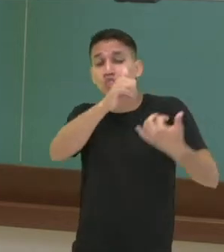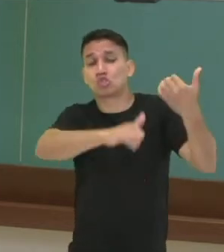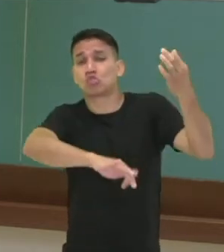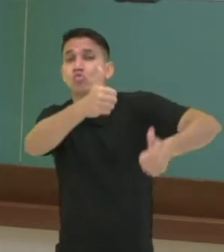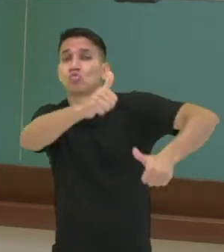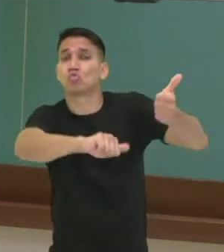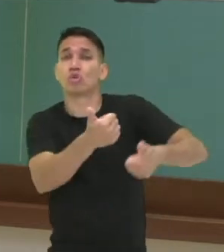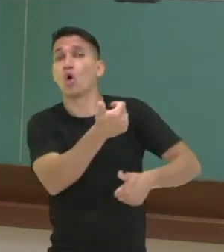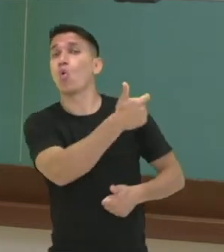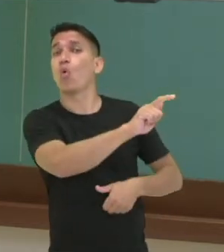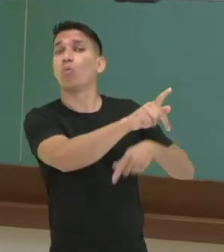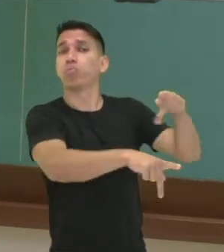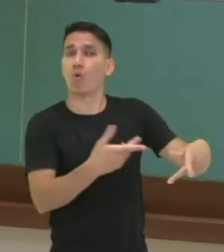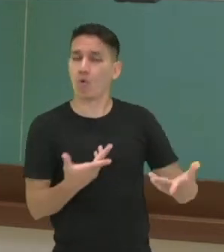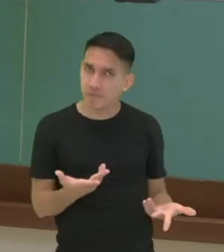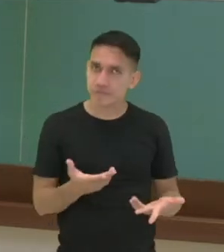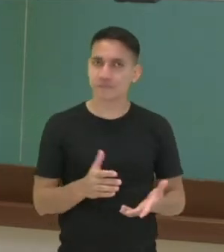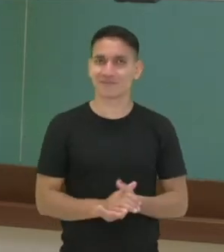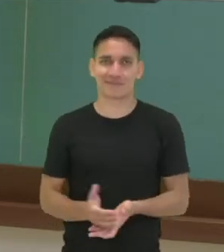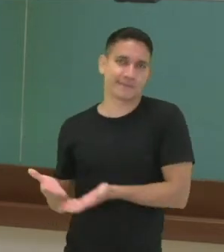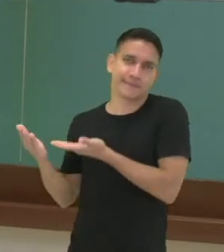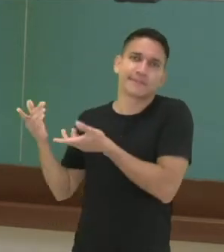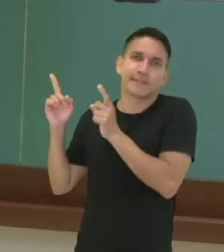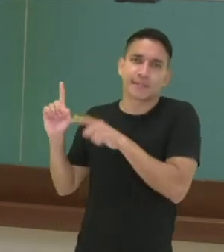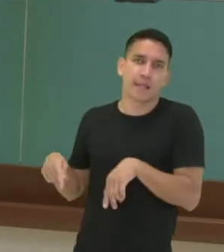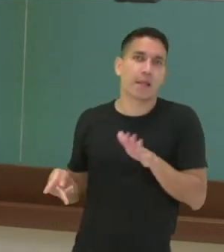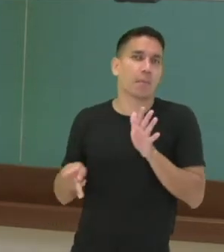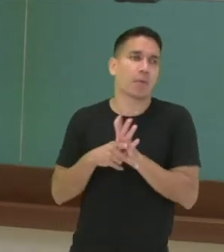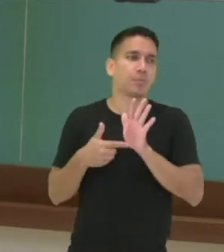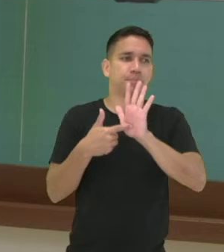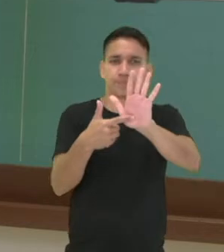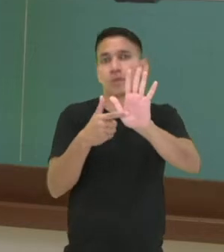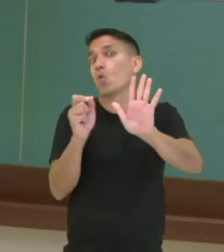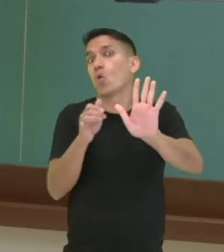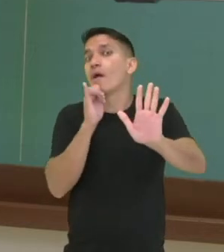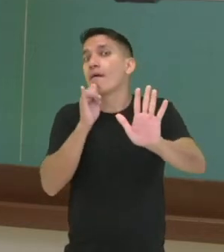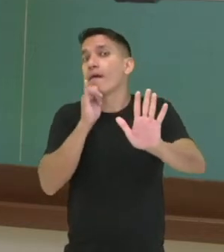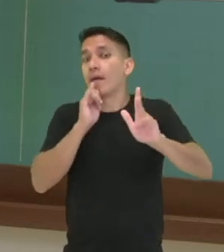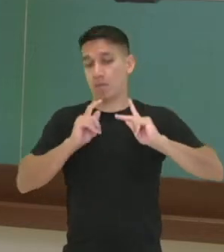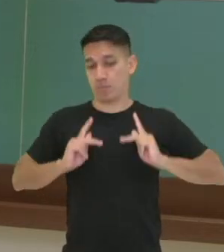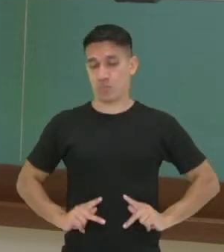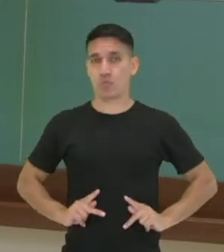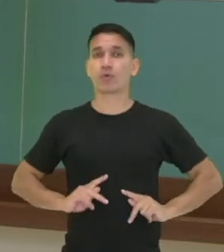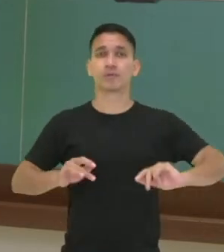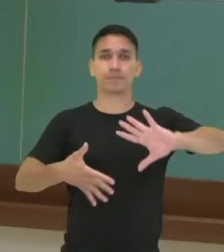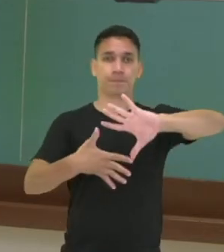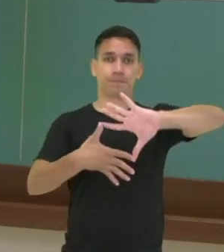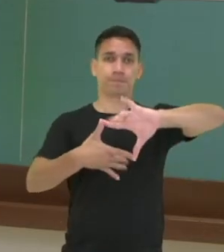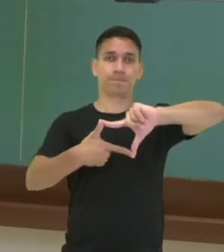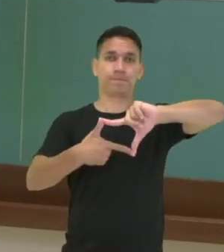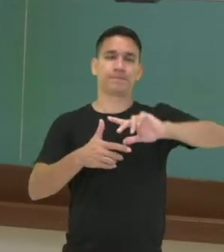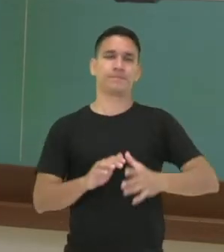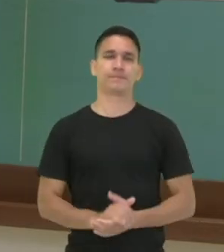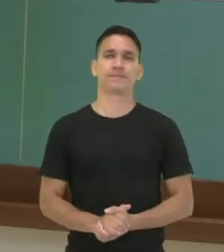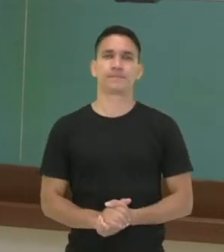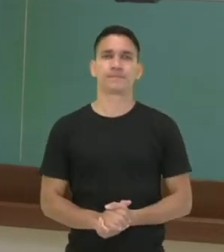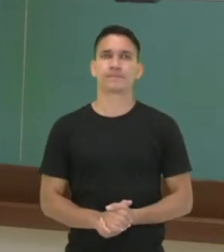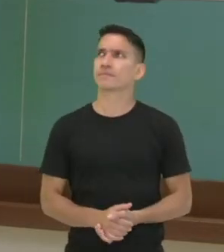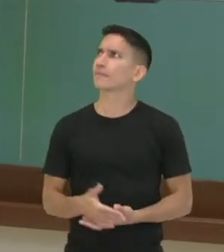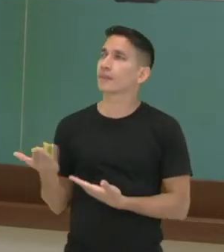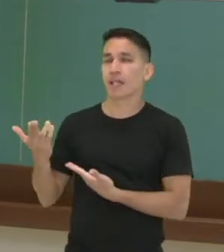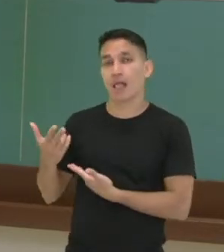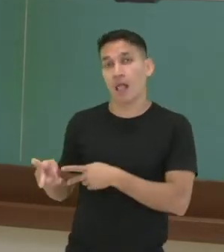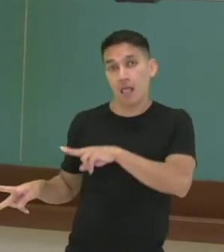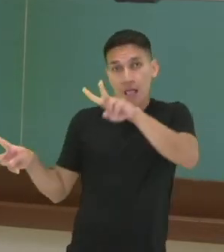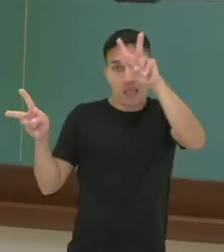outro povo, certo? Isso aqui seria um bom exemplo do que é uma postura etnocêntrica. Vamos ler um